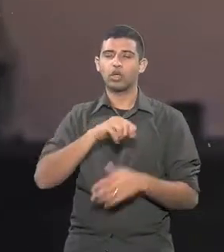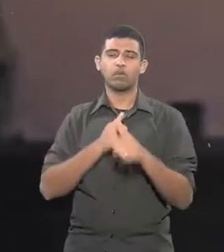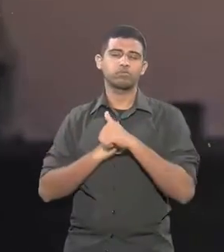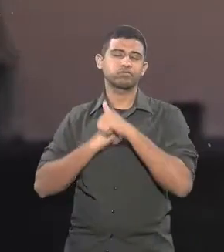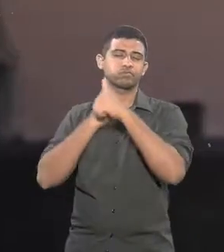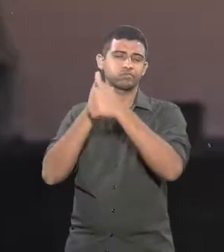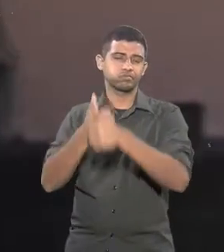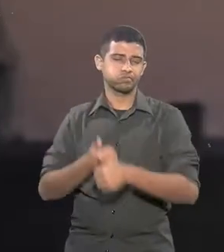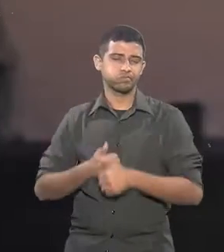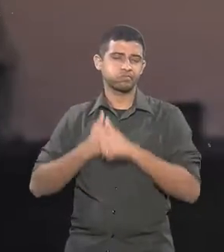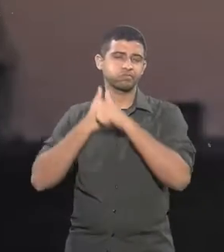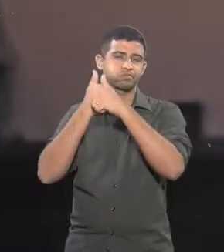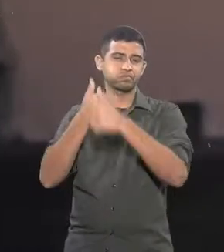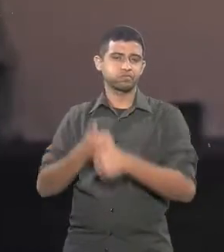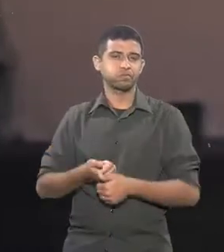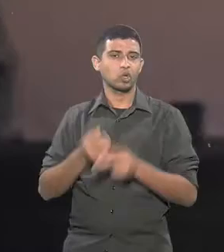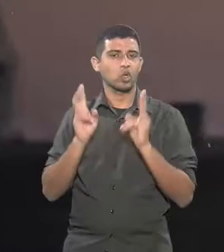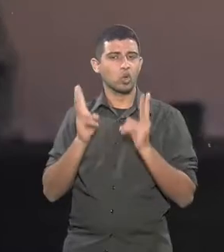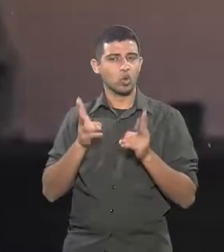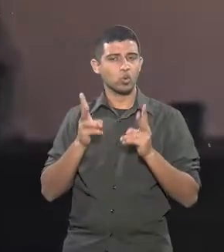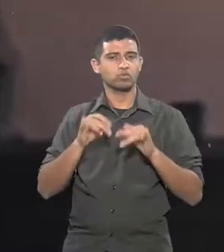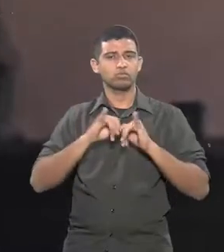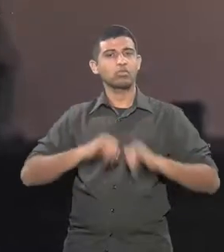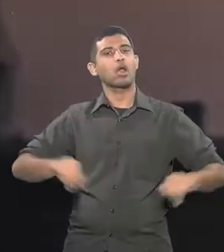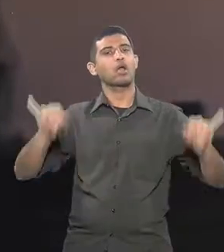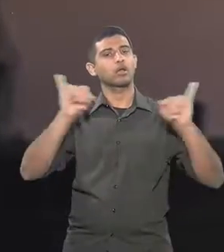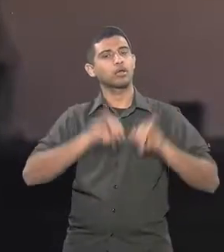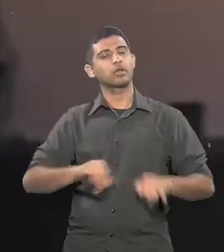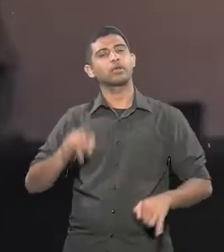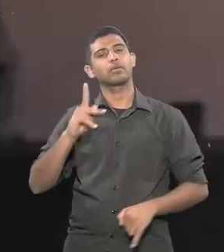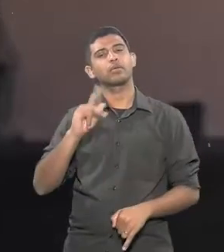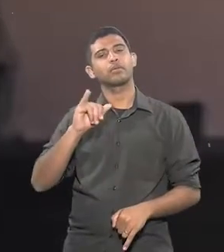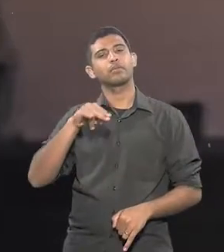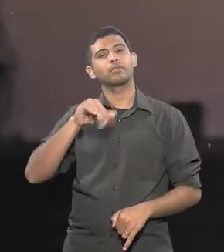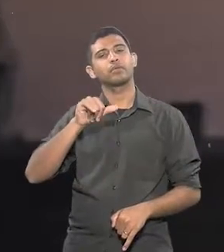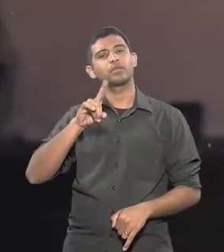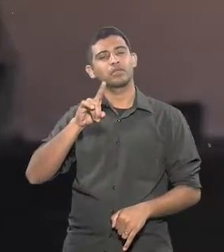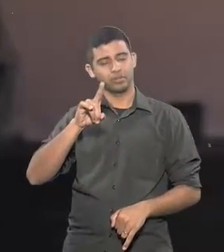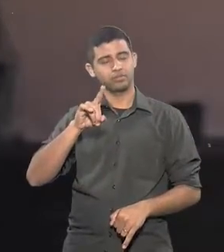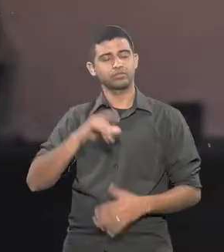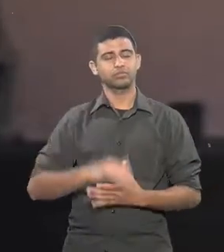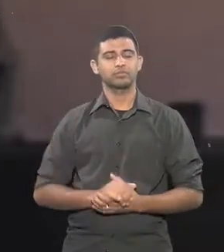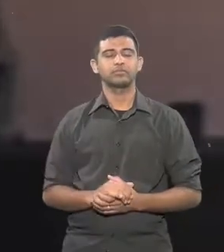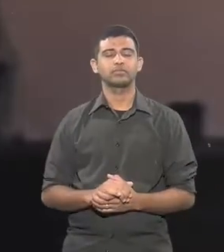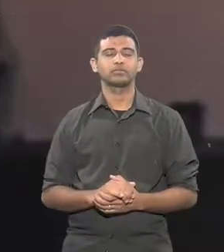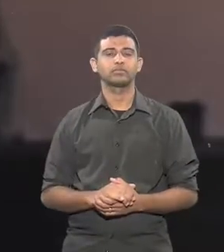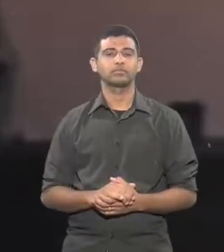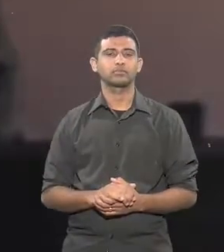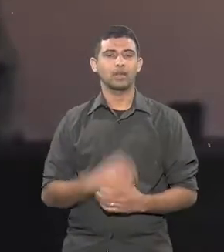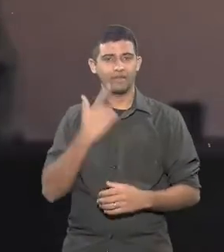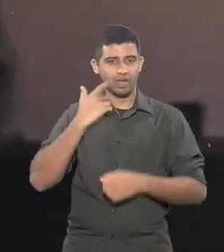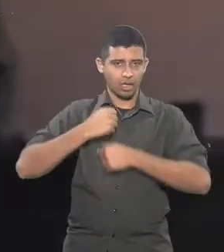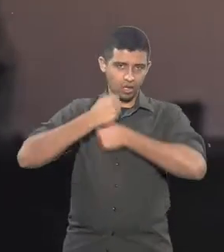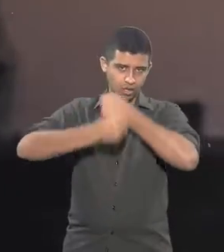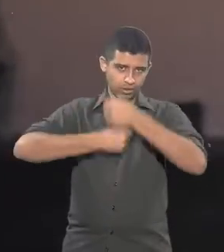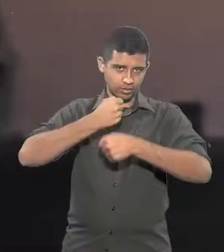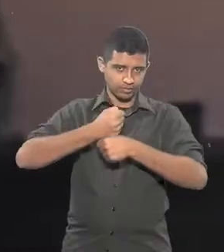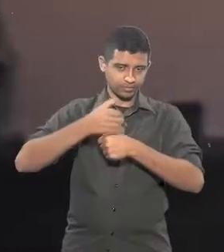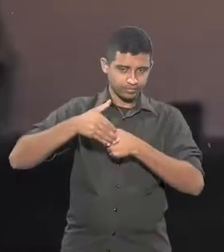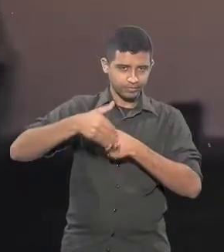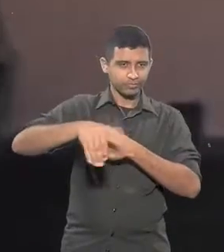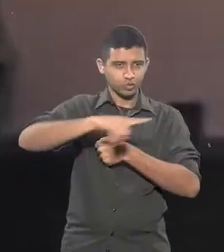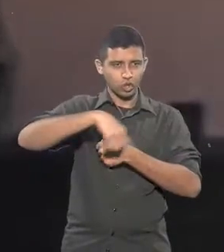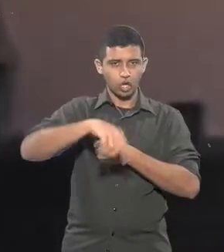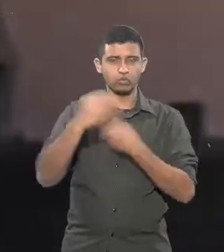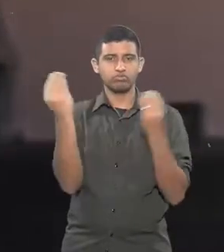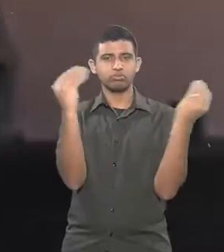vai agora acompanhar e continuar a série divulgada da PNAD, da Pesquisa Nacional por Amostra de Domicílios. Para o ano